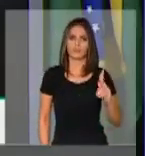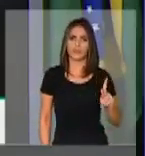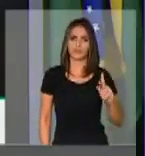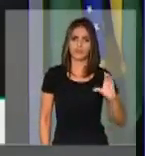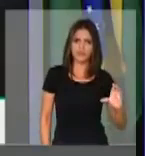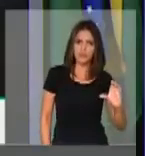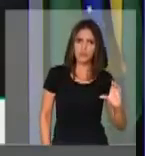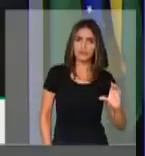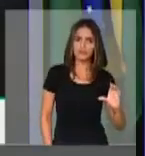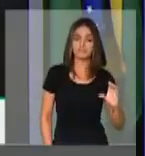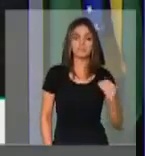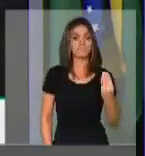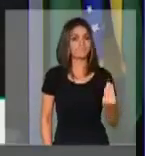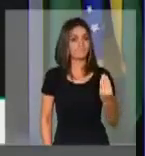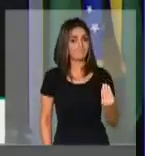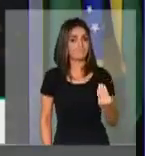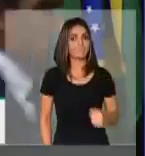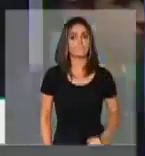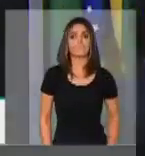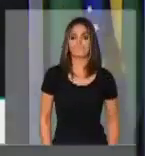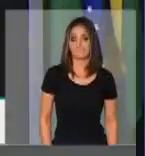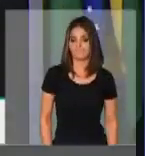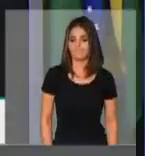prestação continuada.